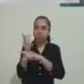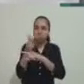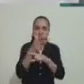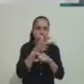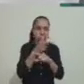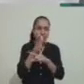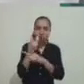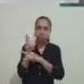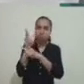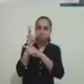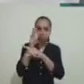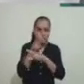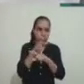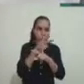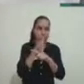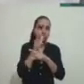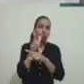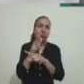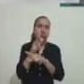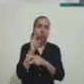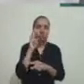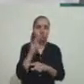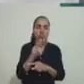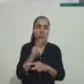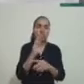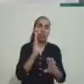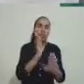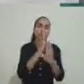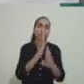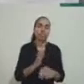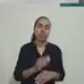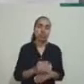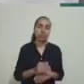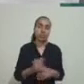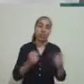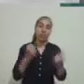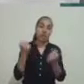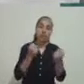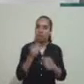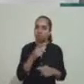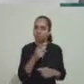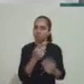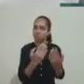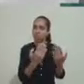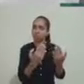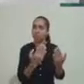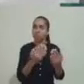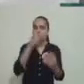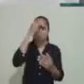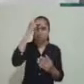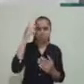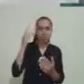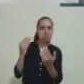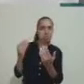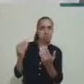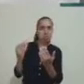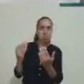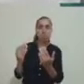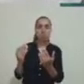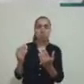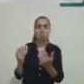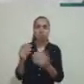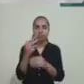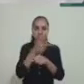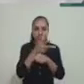bairros e sim fazer uma trilha de onde passou um carro suspeito, de uma pessoa suspeita, para que se